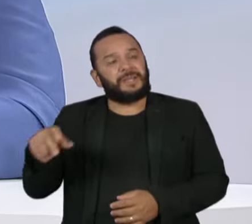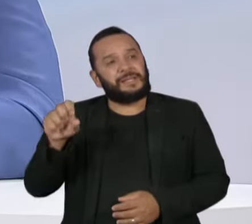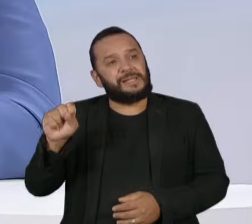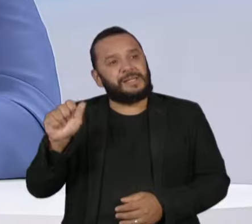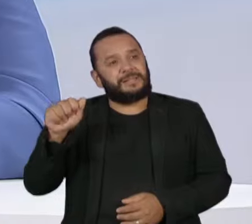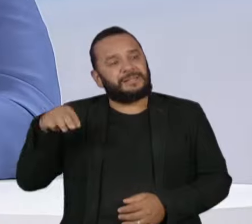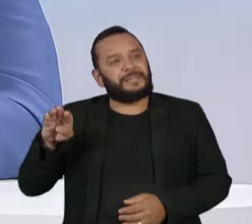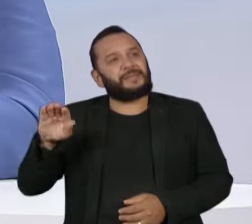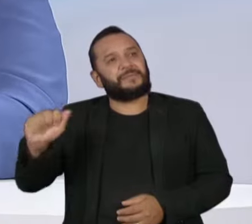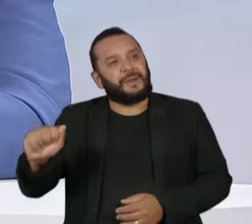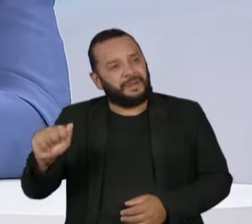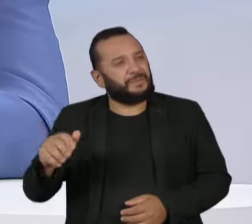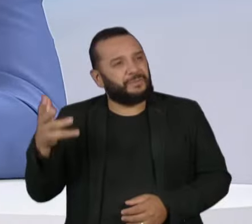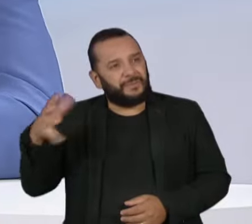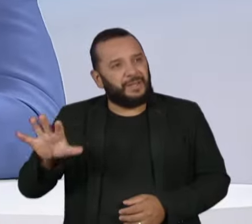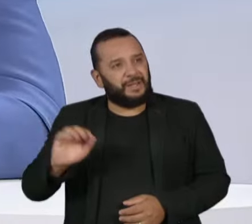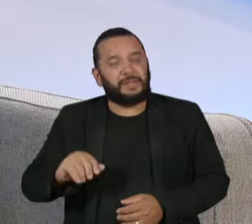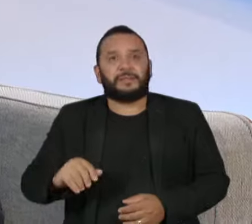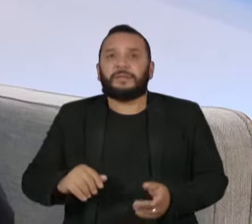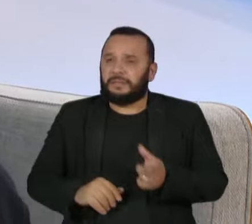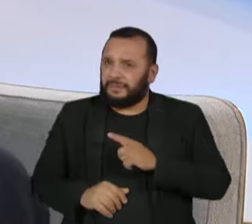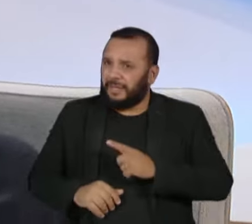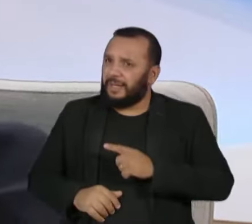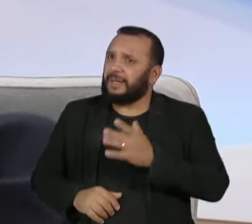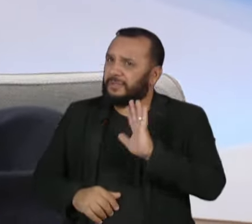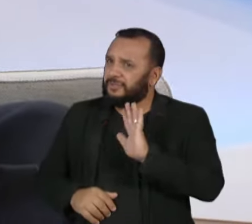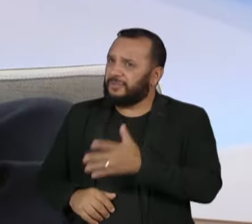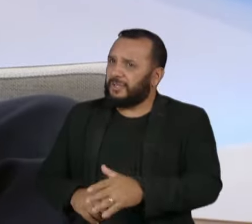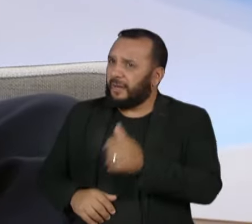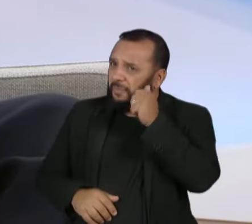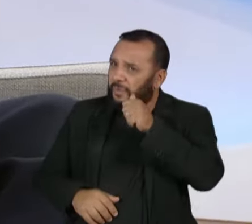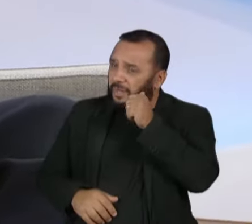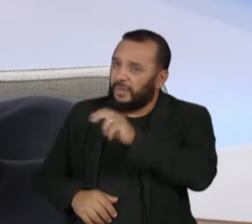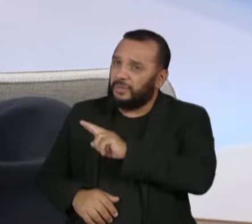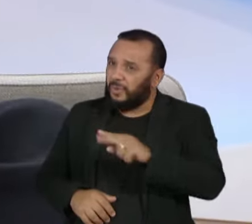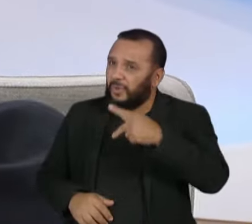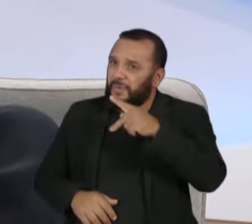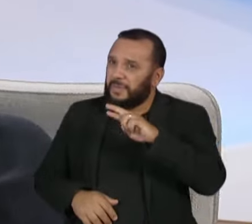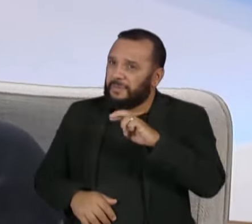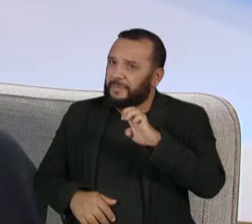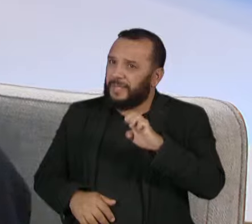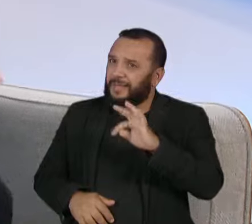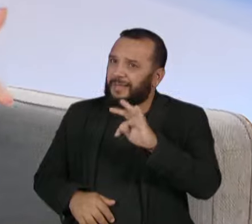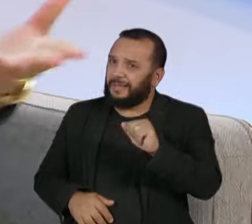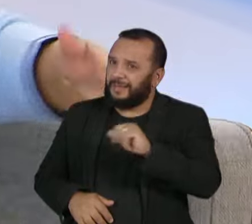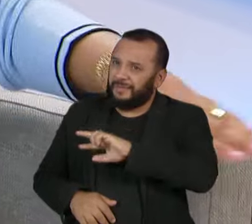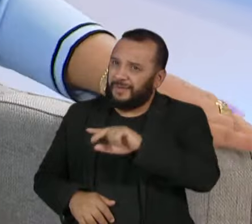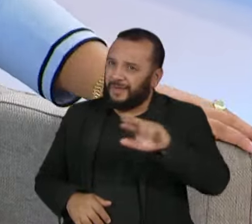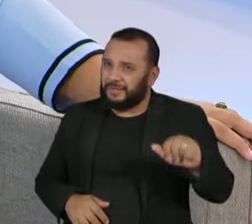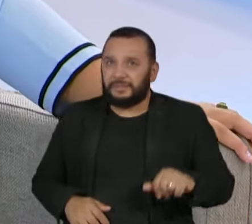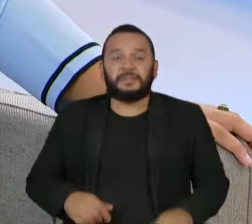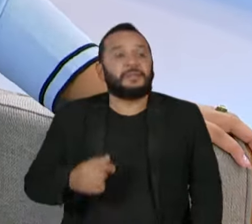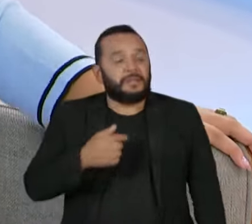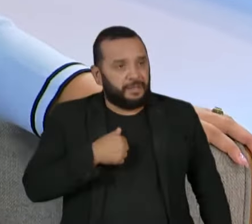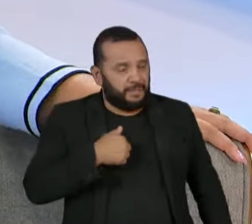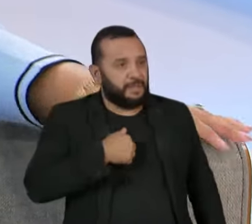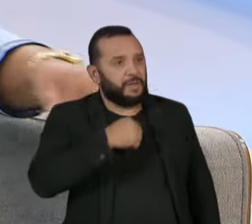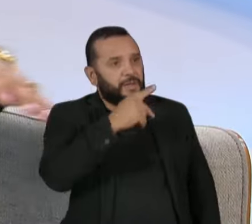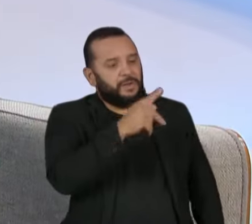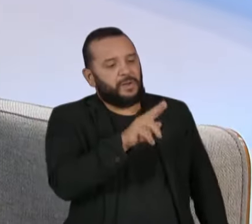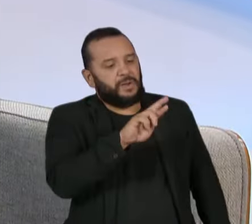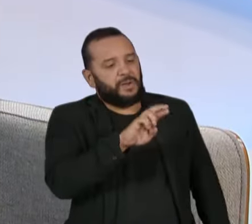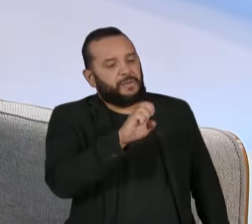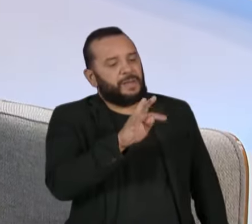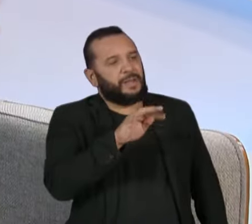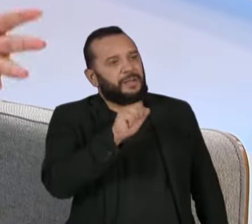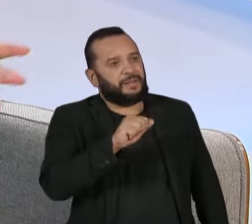muitas meninas que têm o seu nome. Tem muitas pretas, isso é incrível. Eu me chamo Preta Maria por isso, porque o Tabelião não quis e falou para